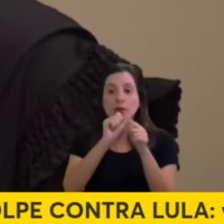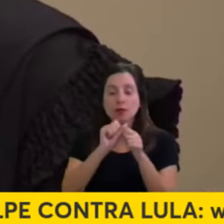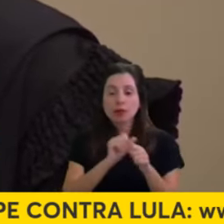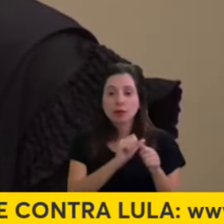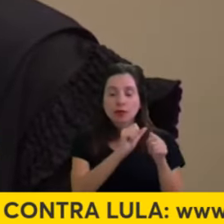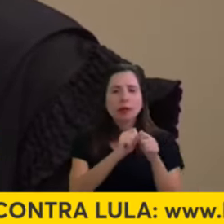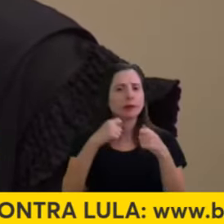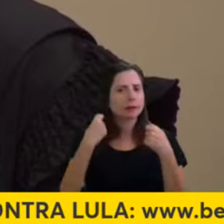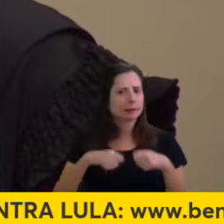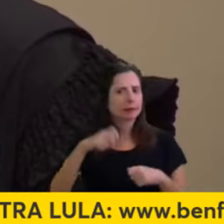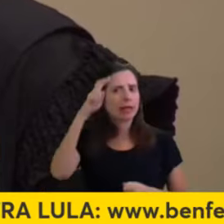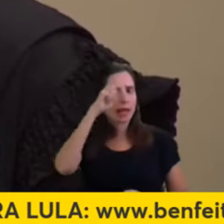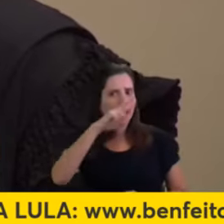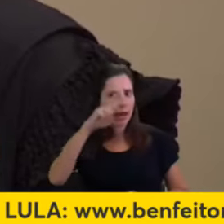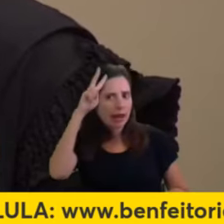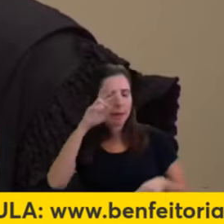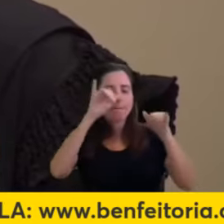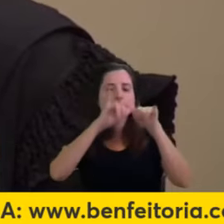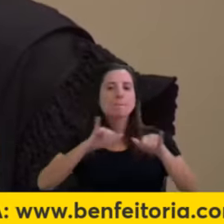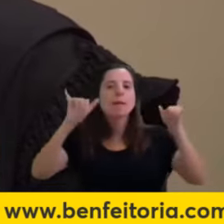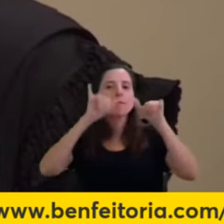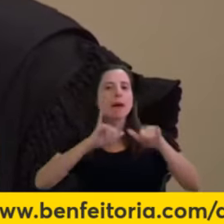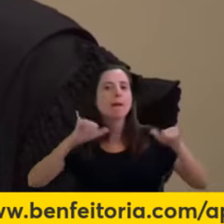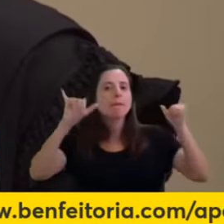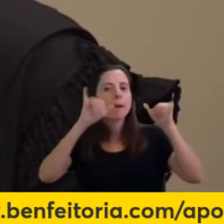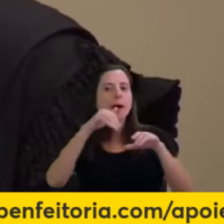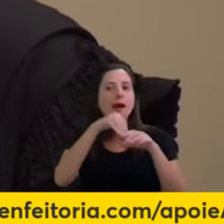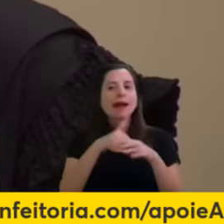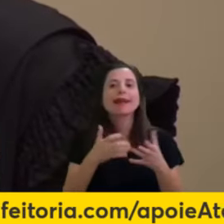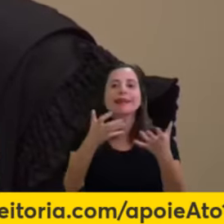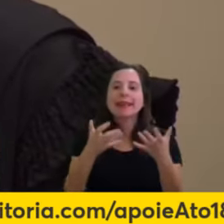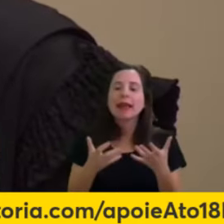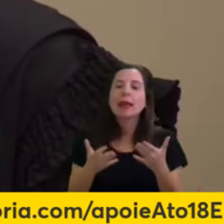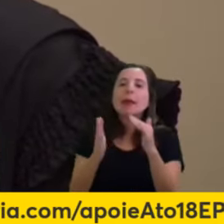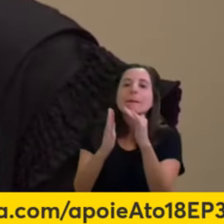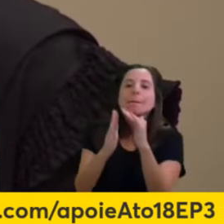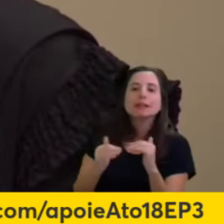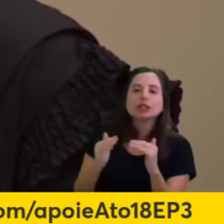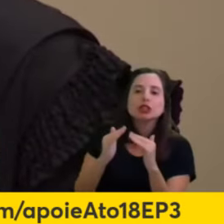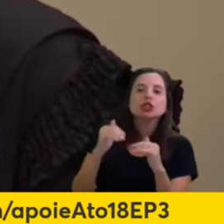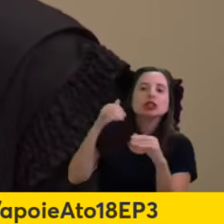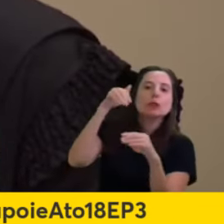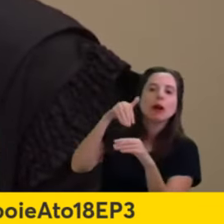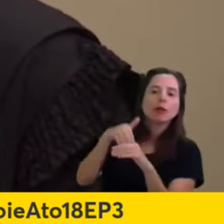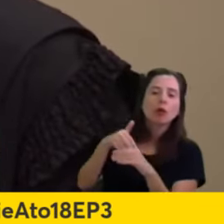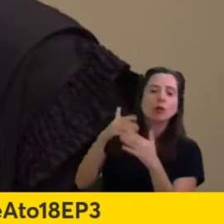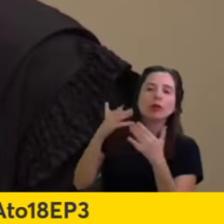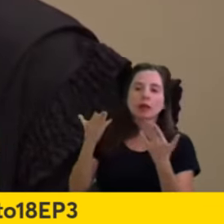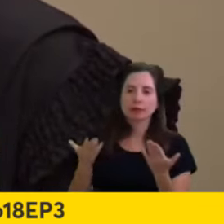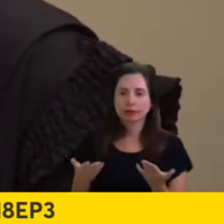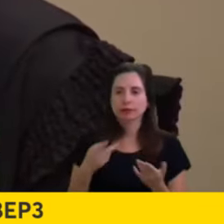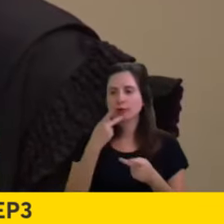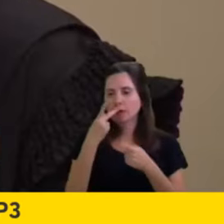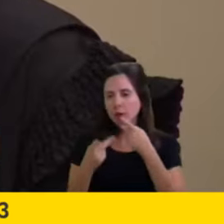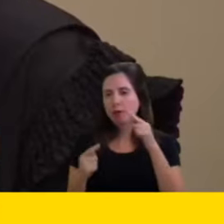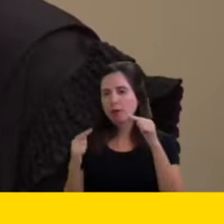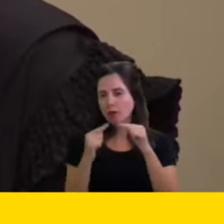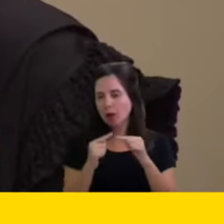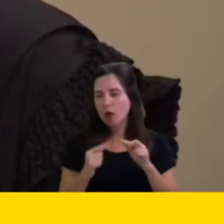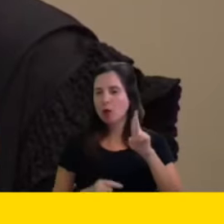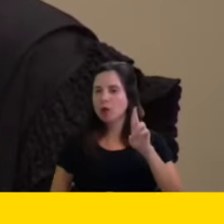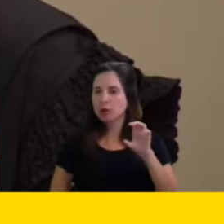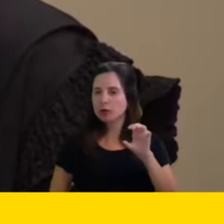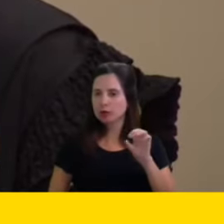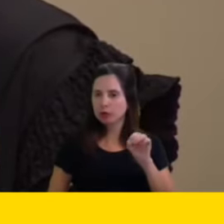relembrar que a propaganda eleitoral é a que Visa captar o voto do eleitor para conquistar o mandato político conforme diz Rodrigo Zilo tendo seu